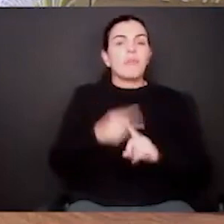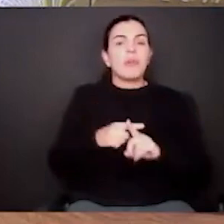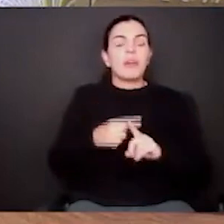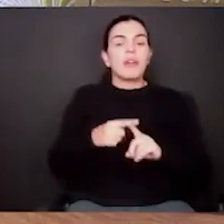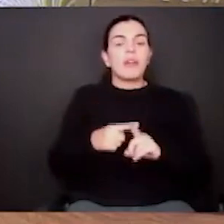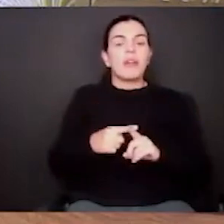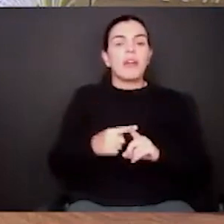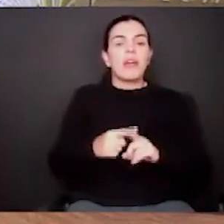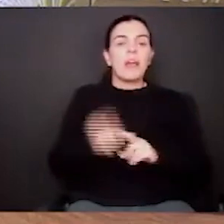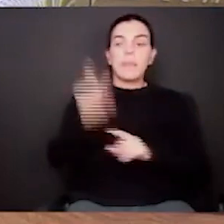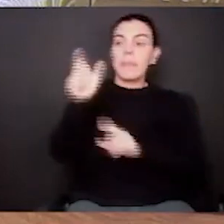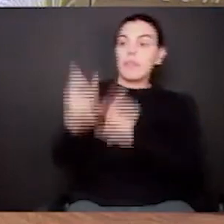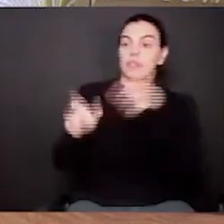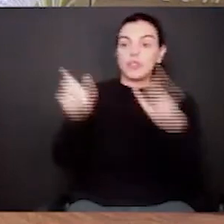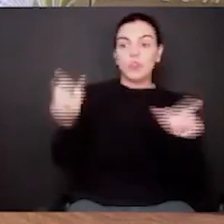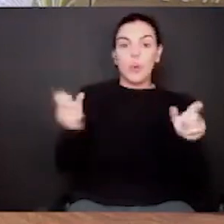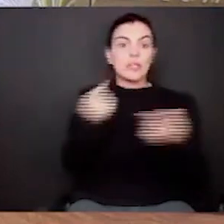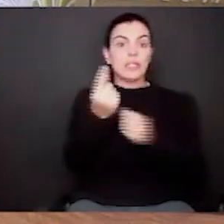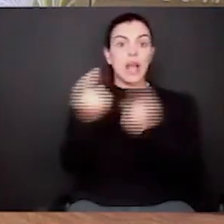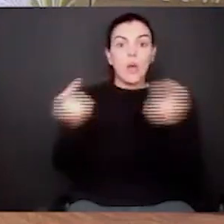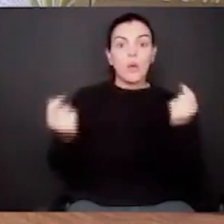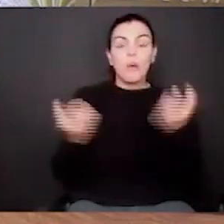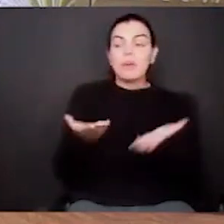é benefício nenhum.